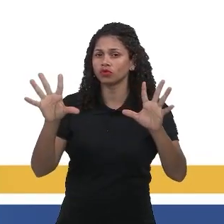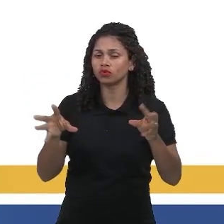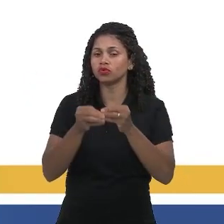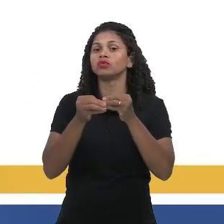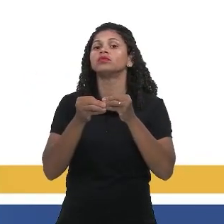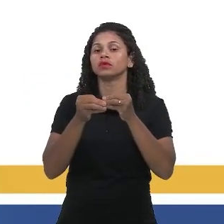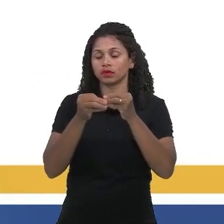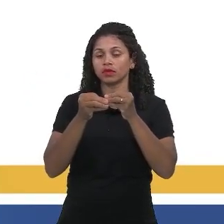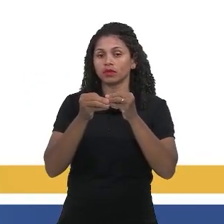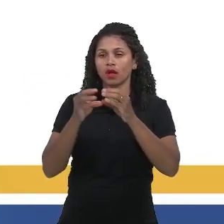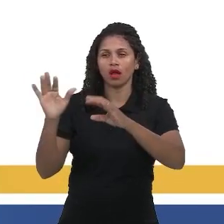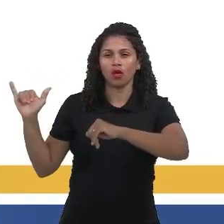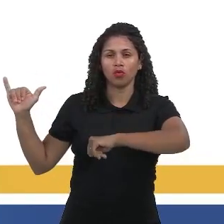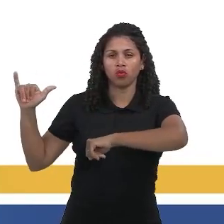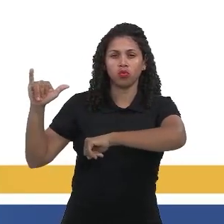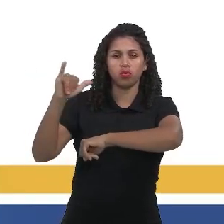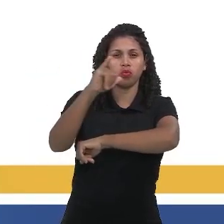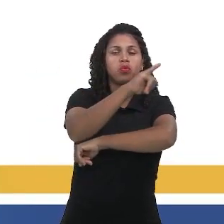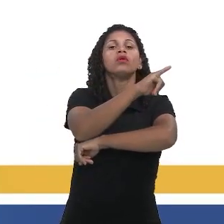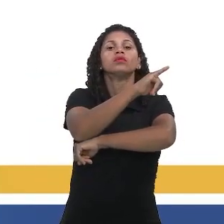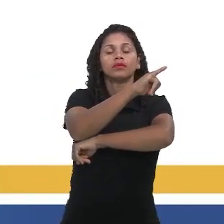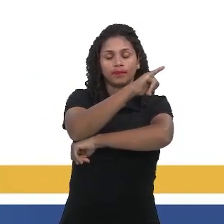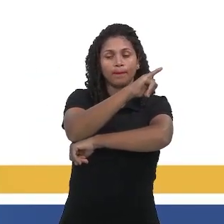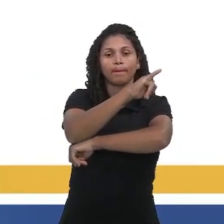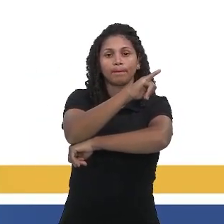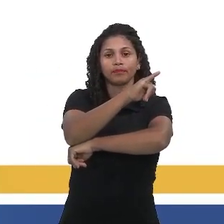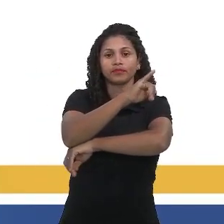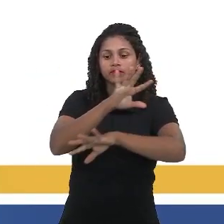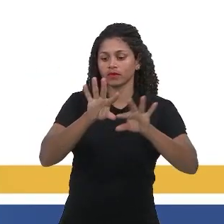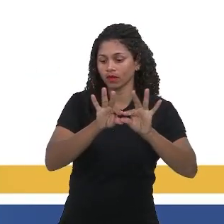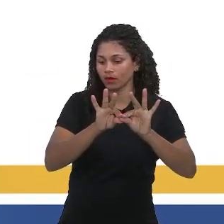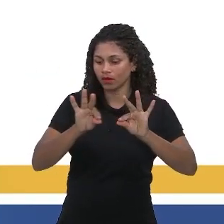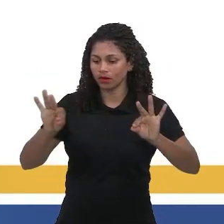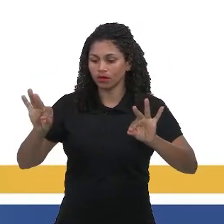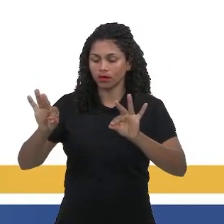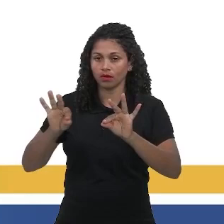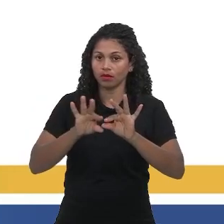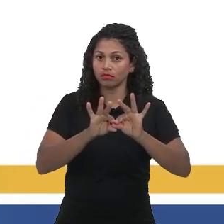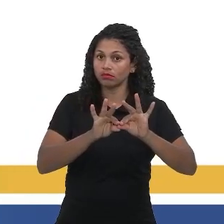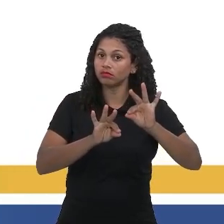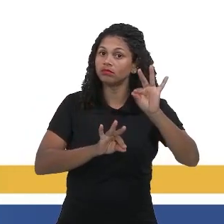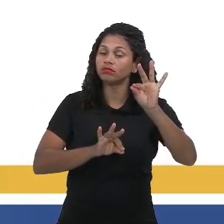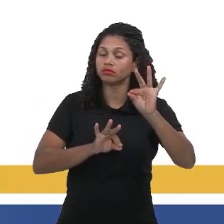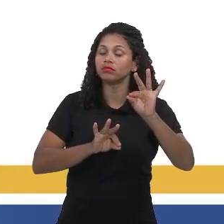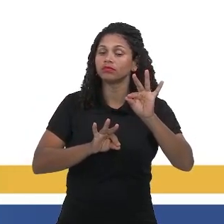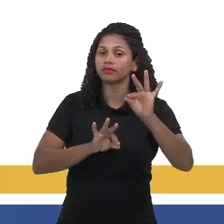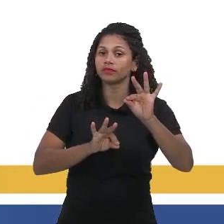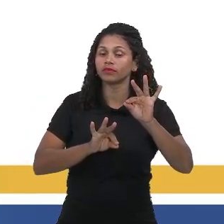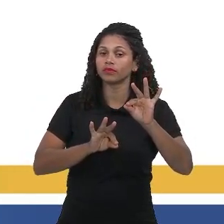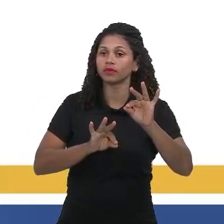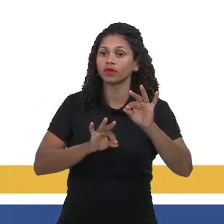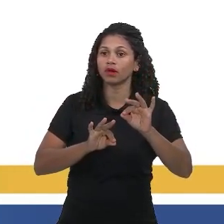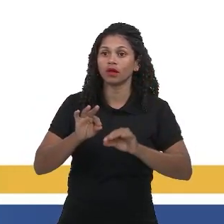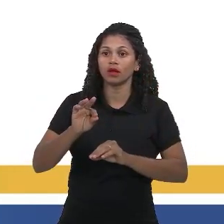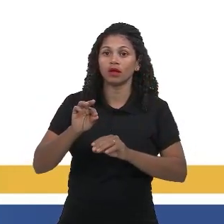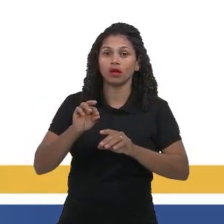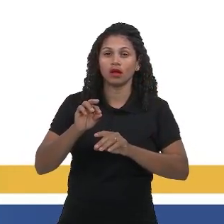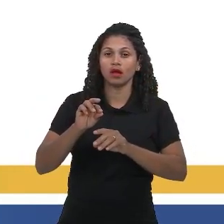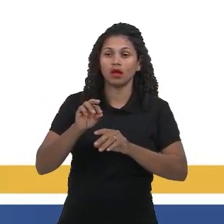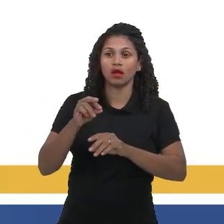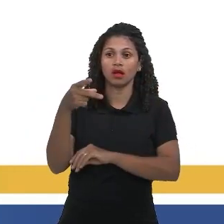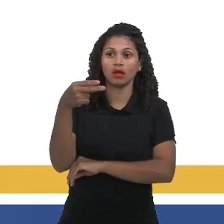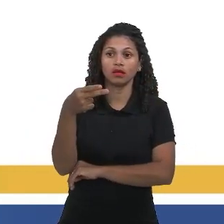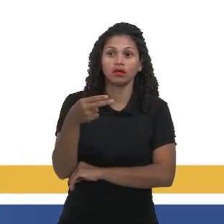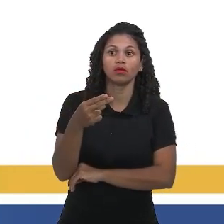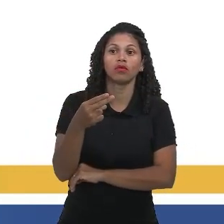a viagem de um avião sendo a medida do lado de cada quadradinho da malha igual a 1 cm unidade pra gente